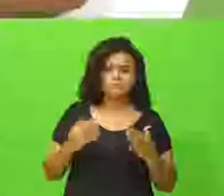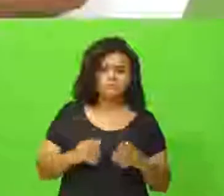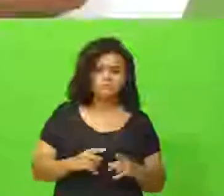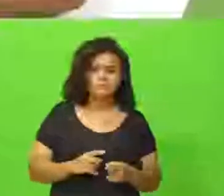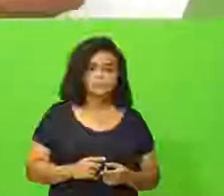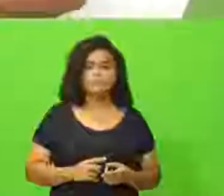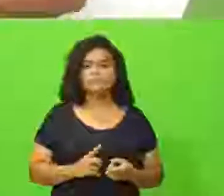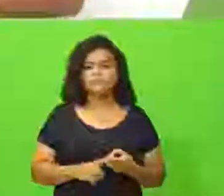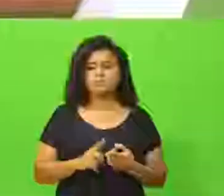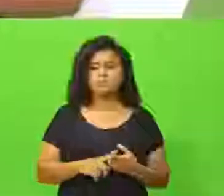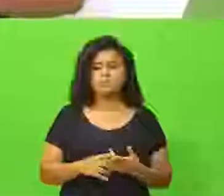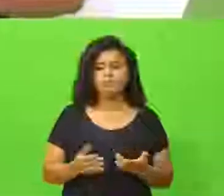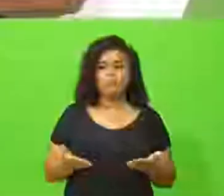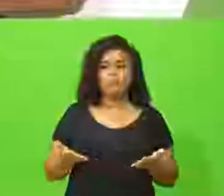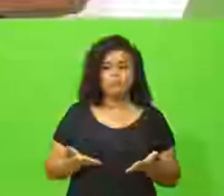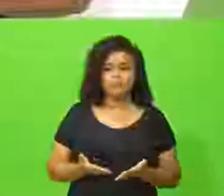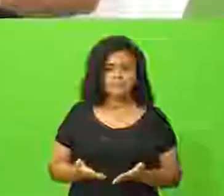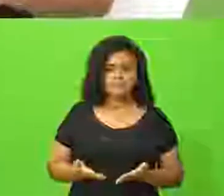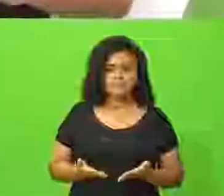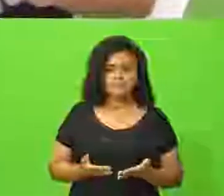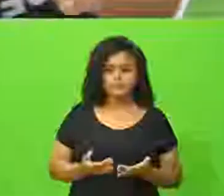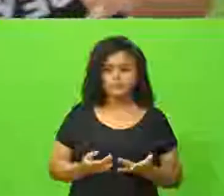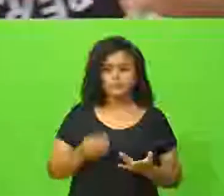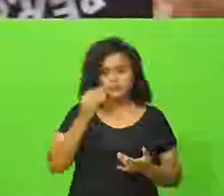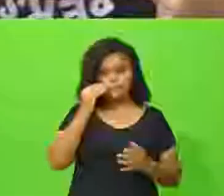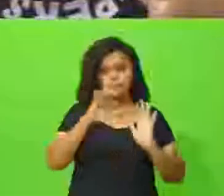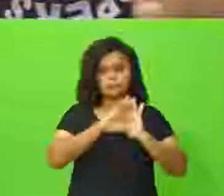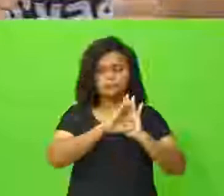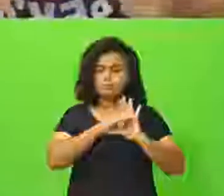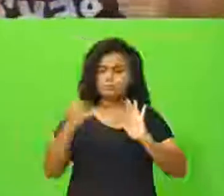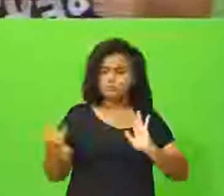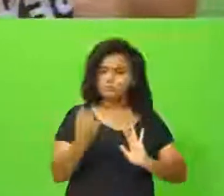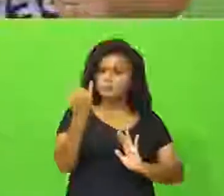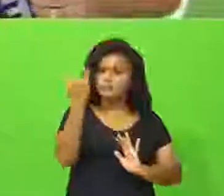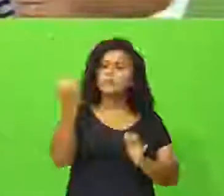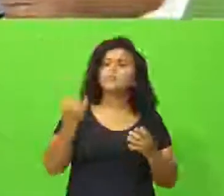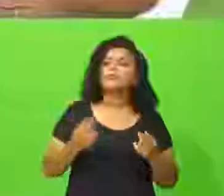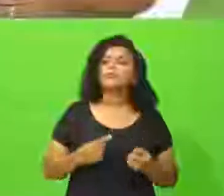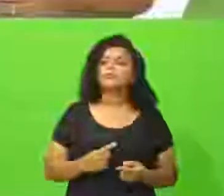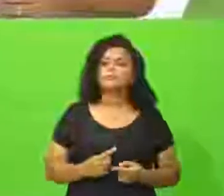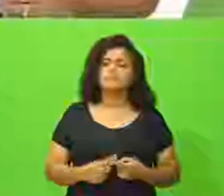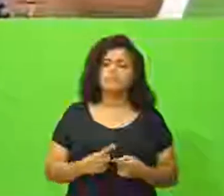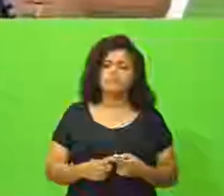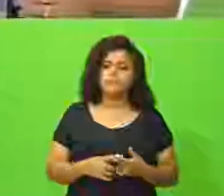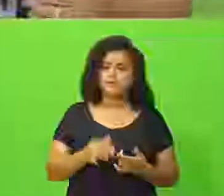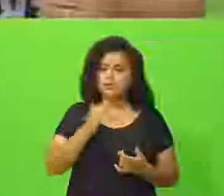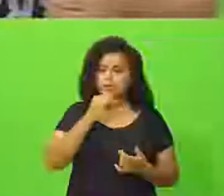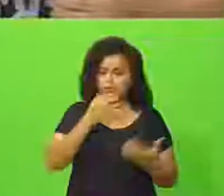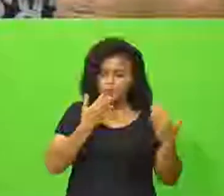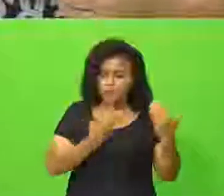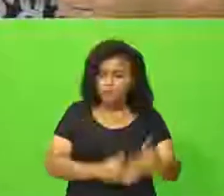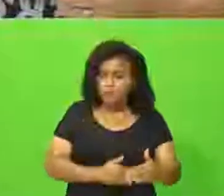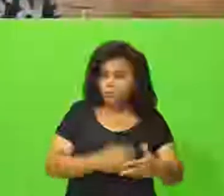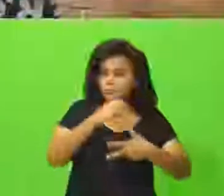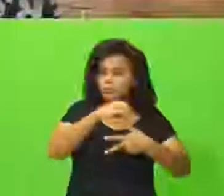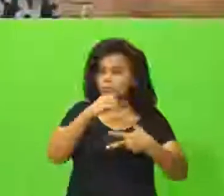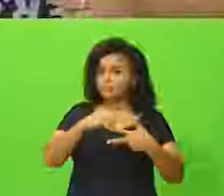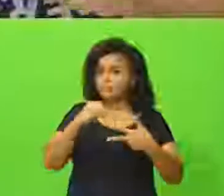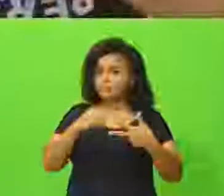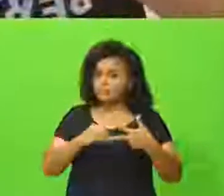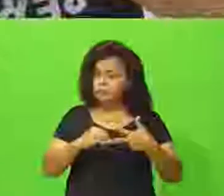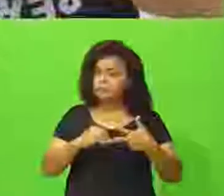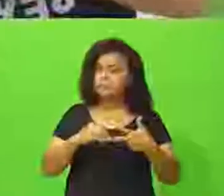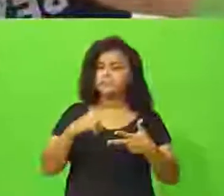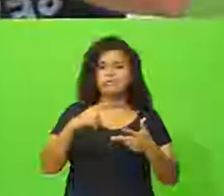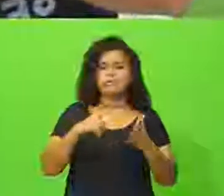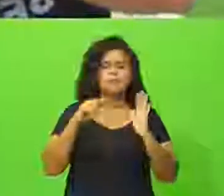como vocês estão notando, esses conceitos, eles são determinantes. Por quê? Quando você encarar a prova do Enem, ele não vai lá